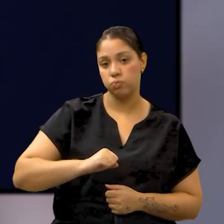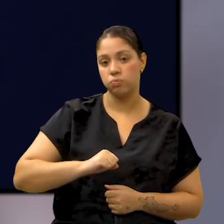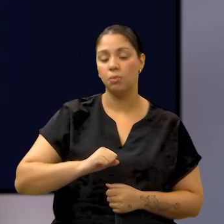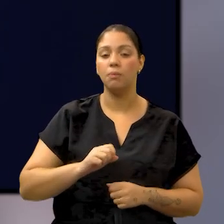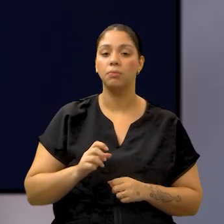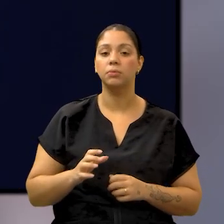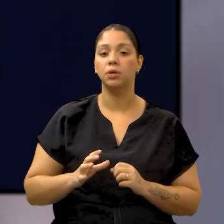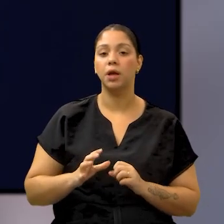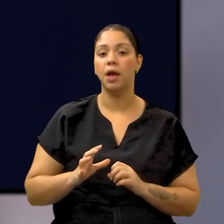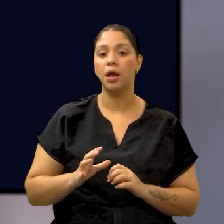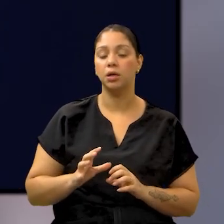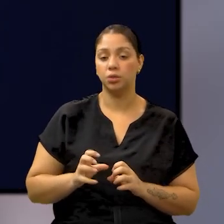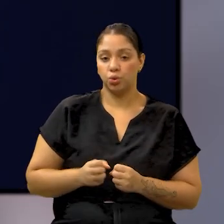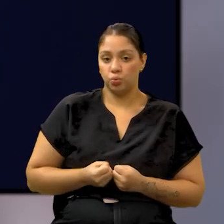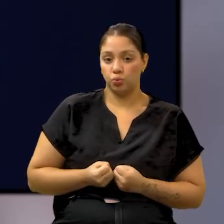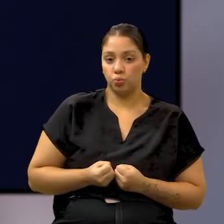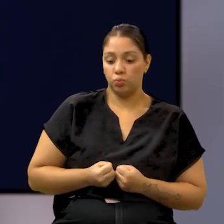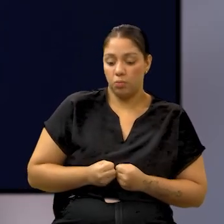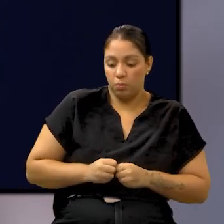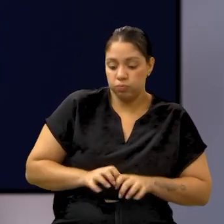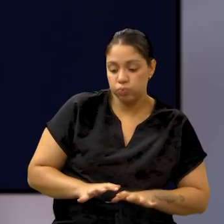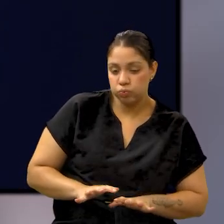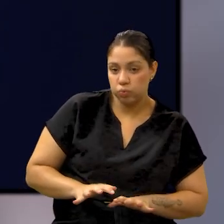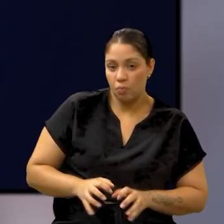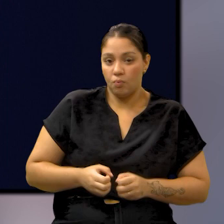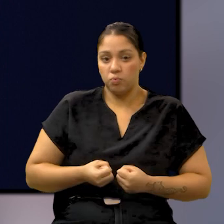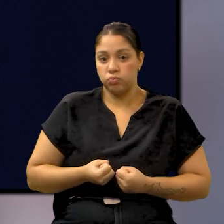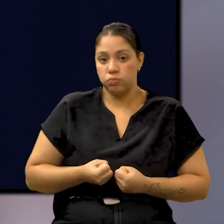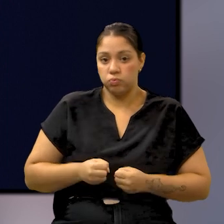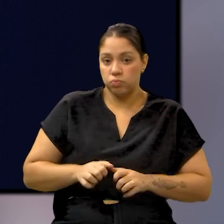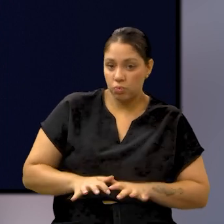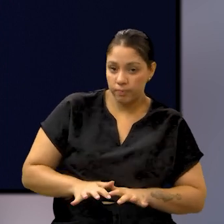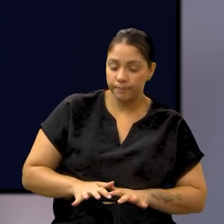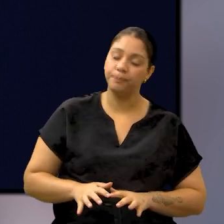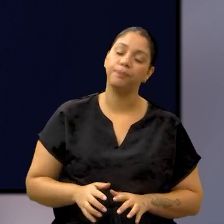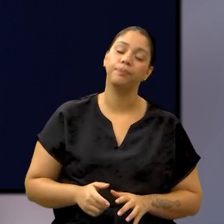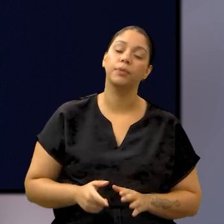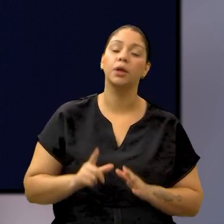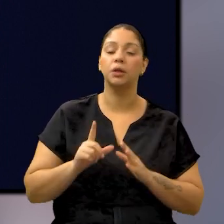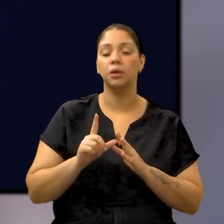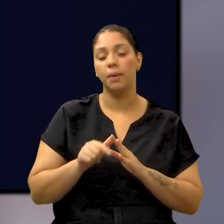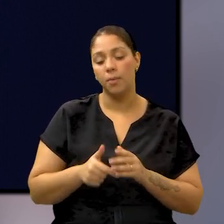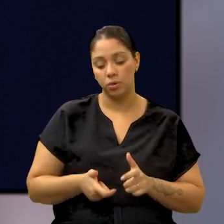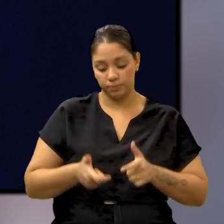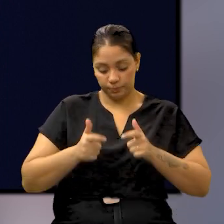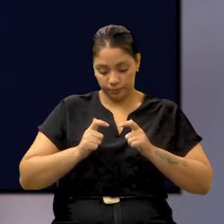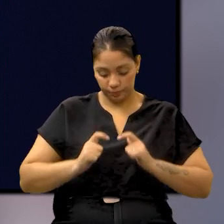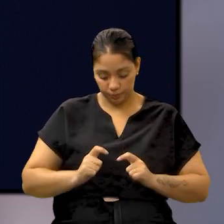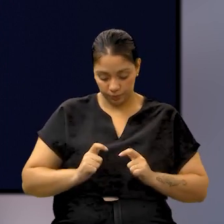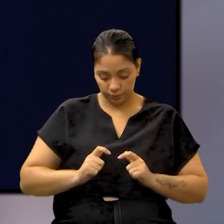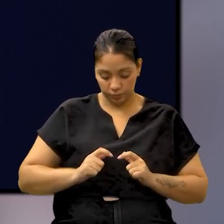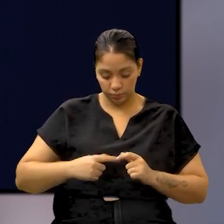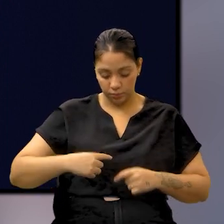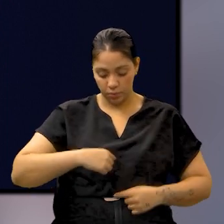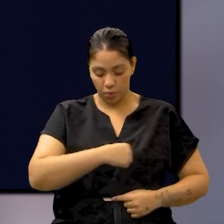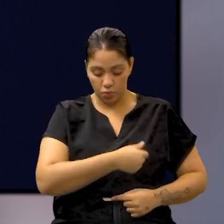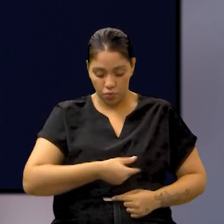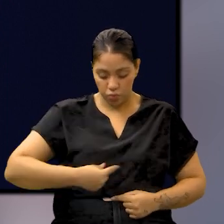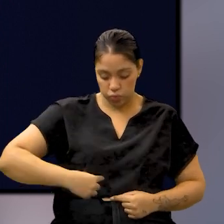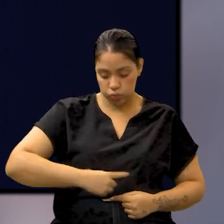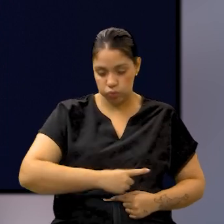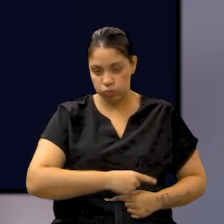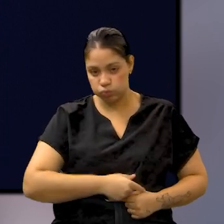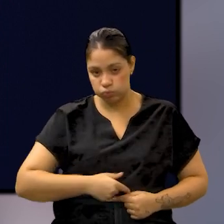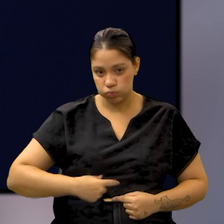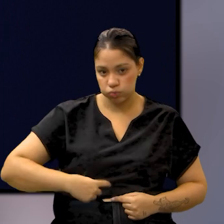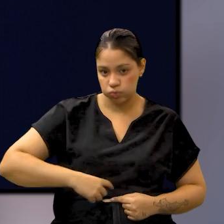fezes e ajudar no processo expulsivo no momento da evacuação. E nós temos o intestino grosso, que